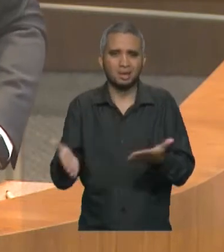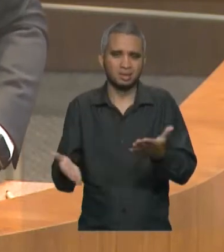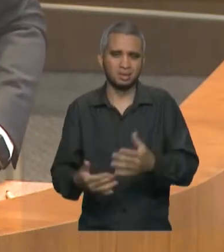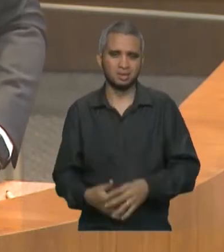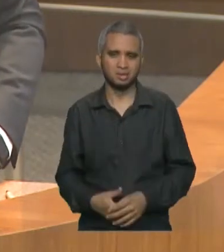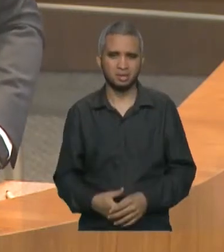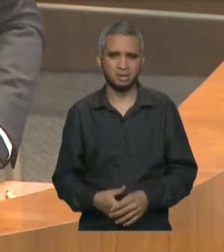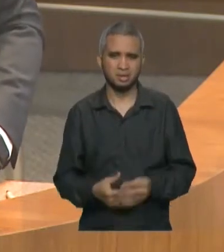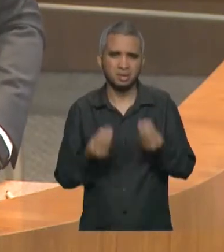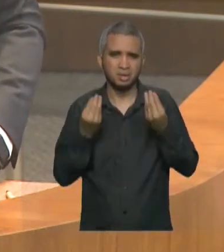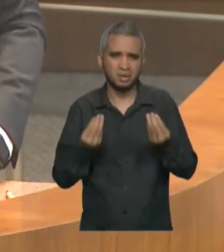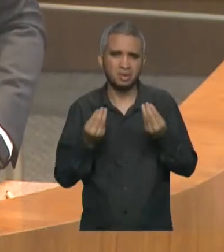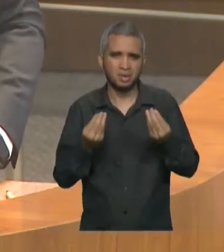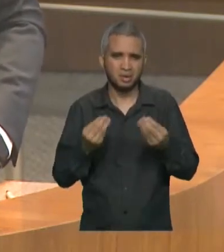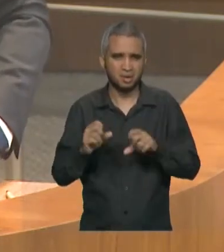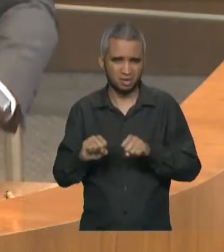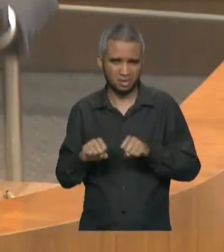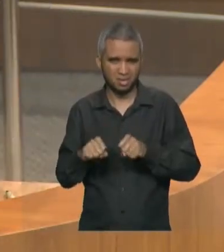defender